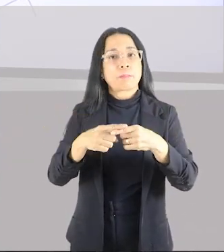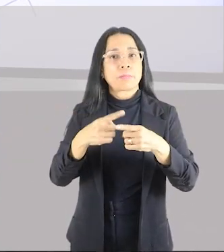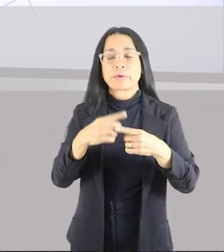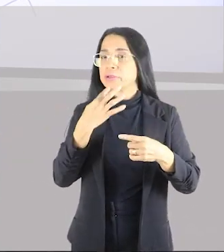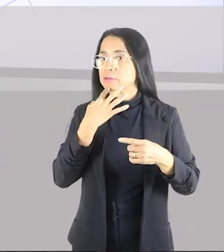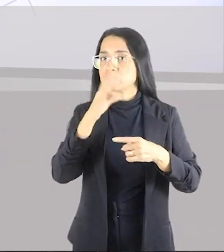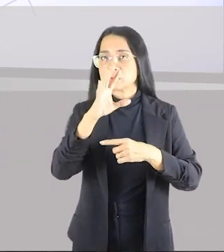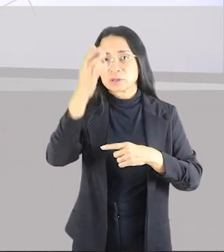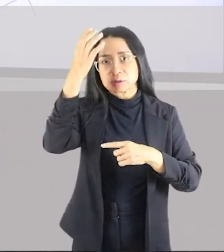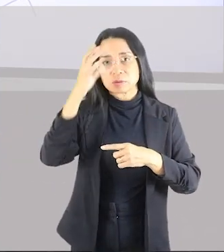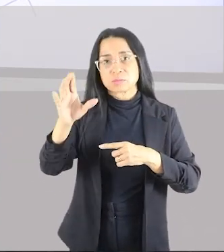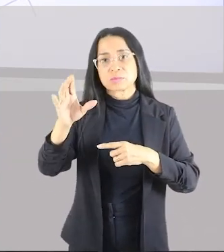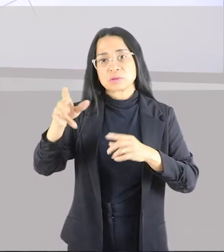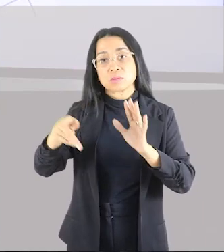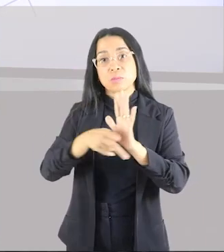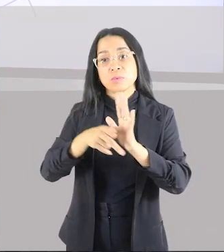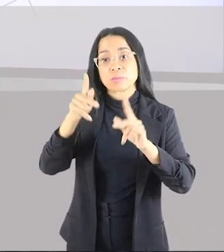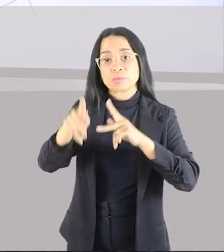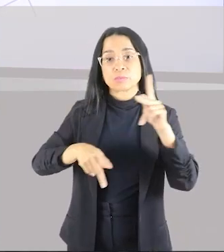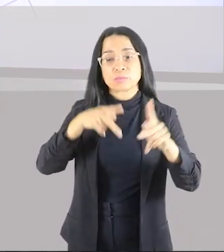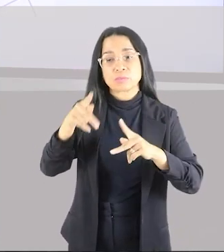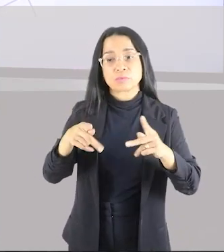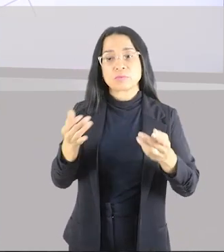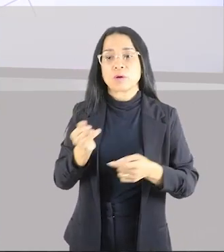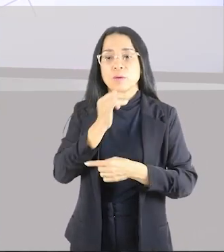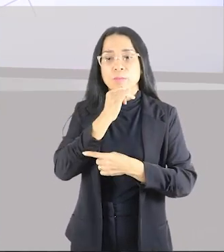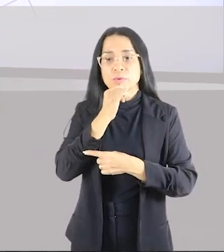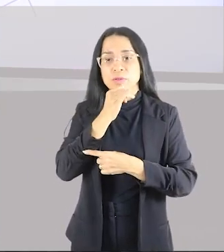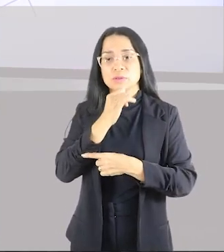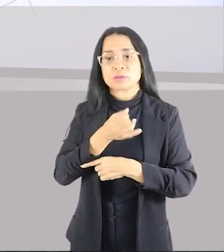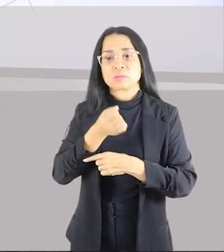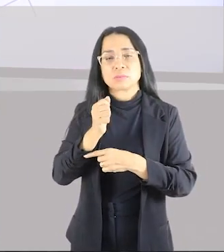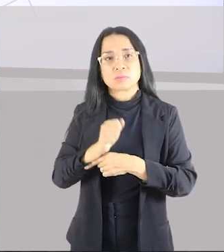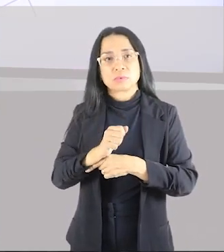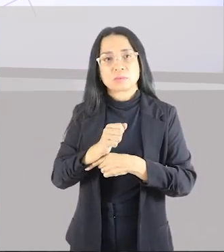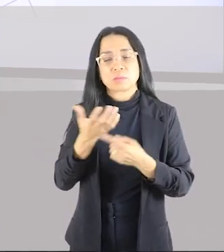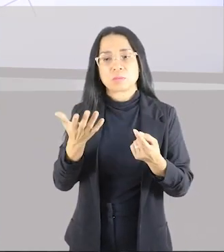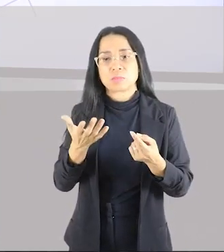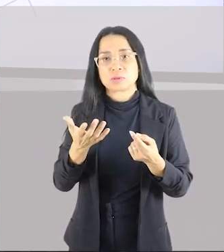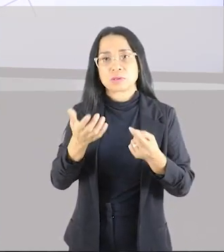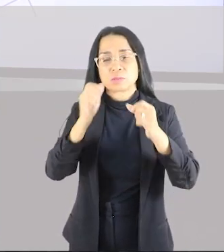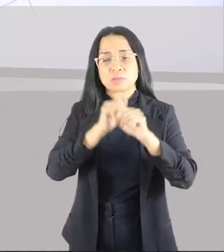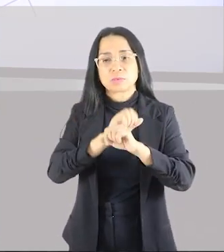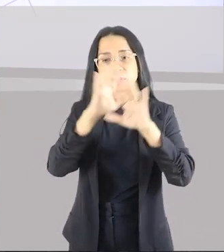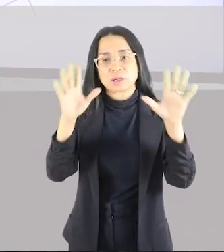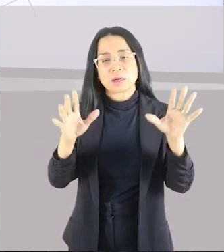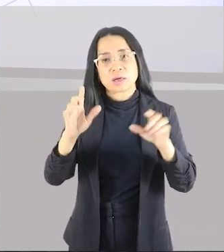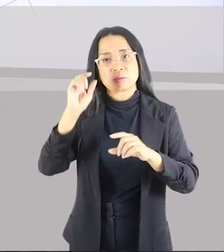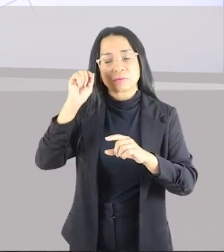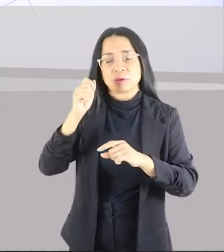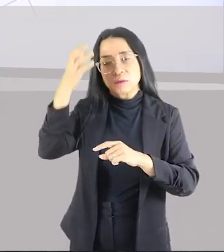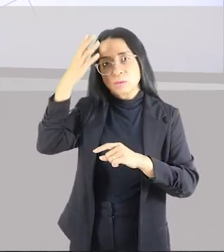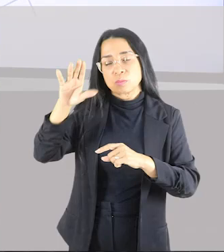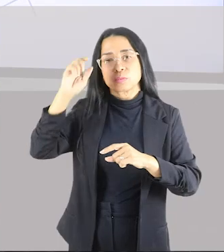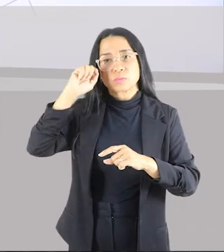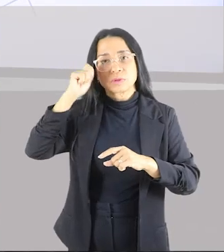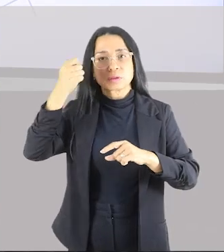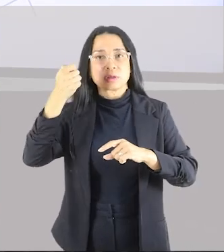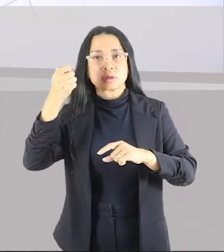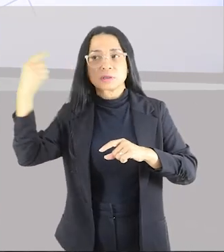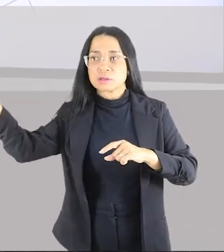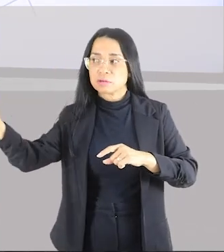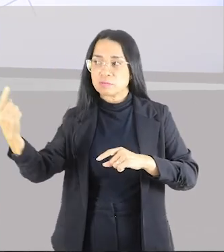exemplo muito claro disso também é a própria cultura negra, que vem para o Brasil, sai do Congo e de outras